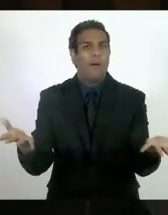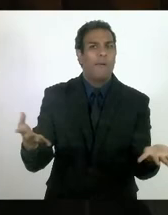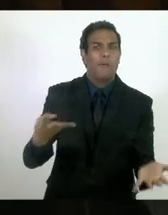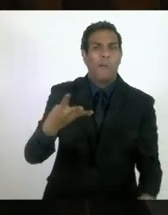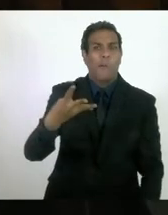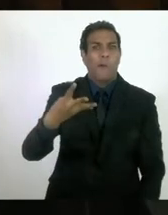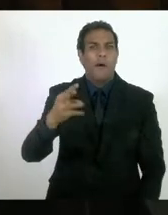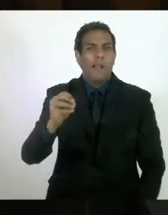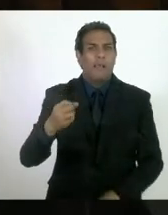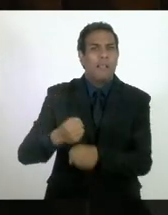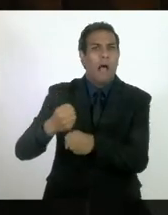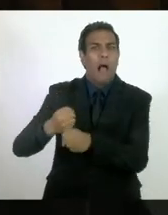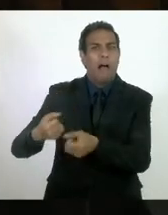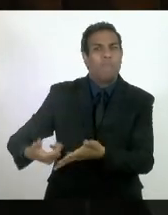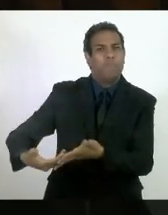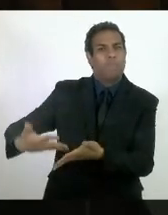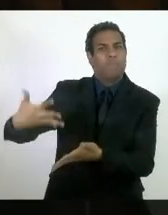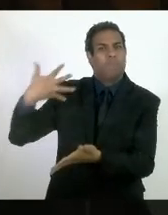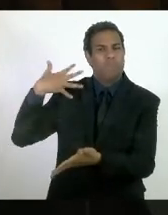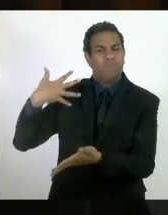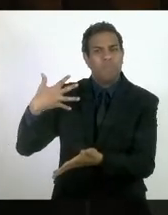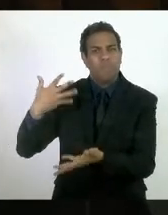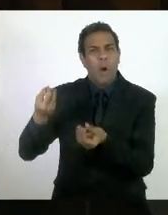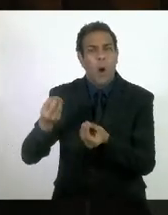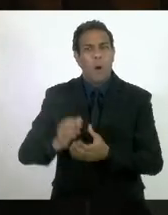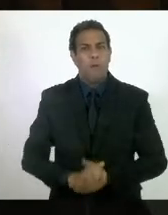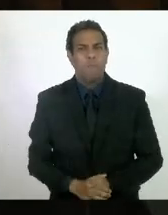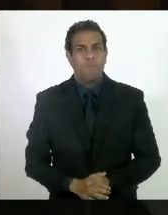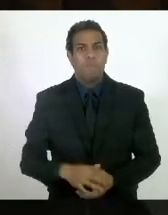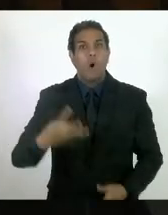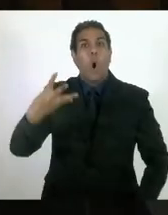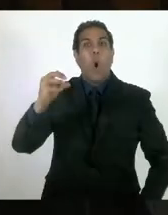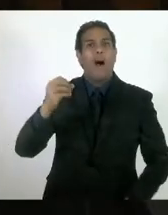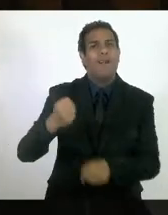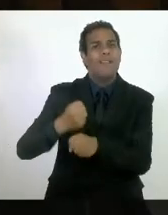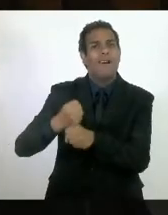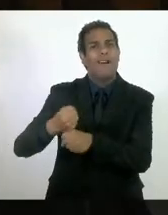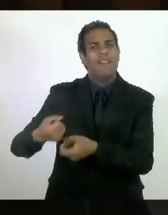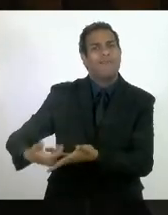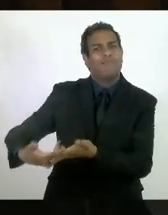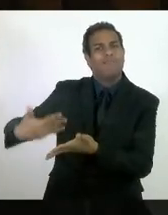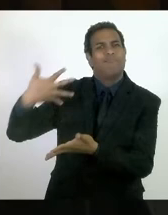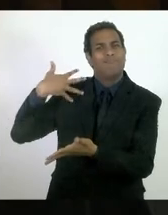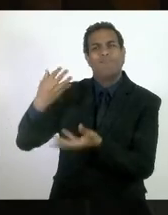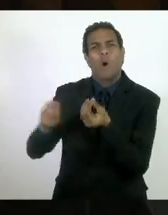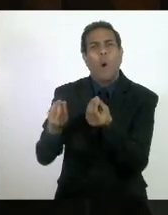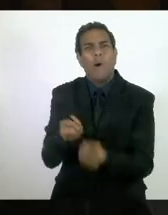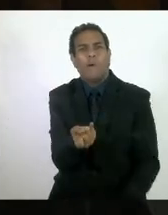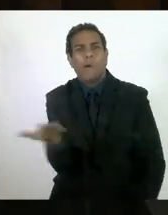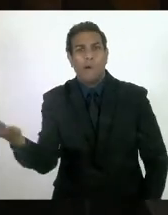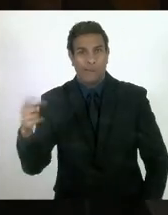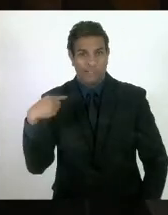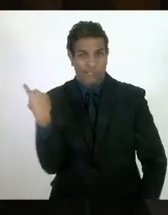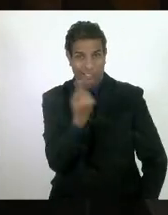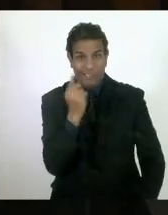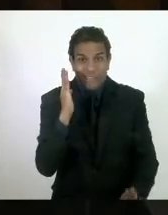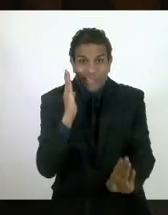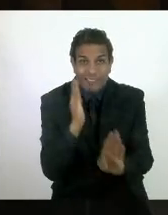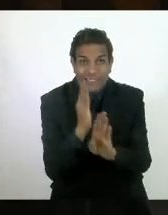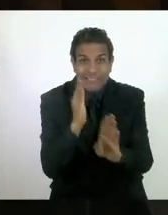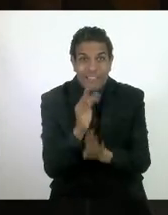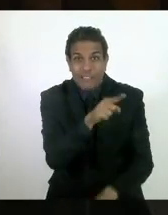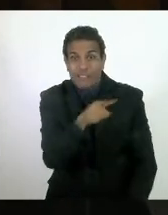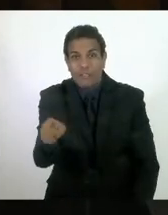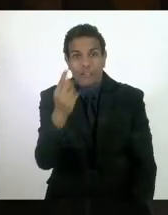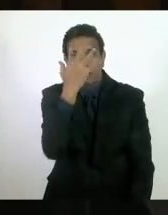últimos anos vamos pegar os últimos anos não vão pegar se 40 anos é capaz de vocês